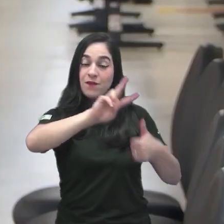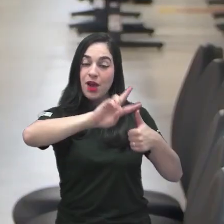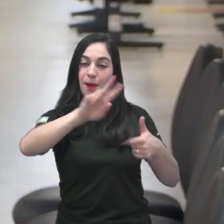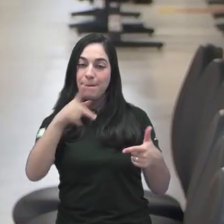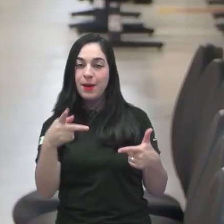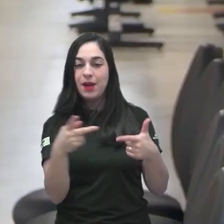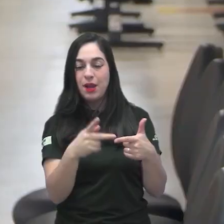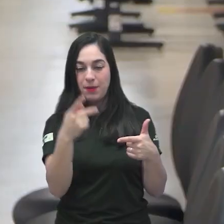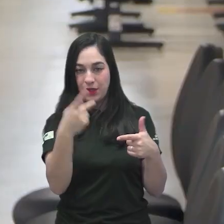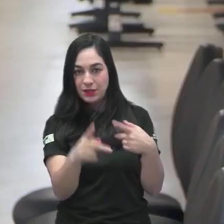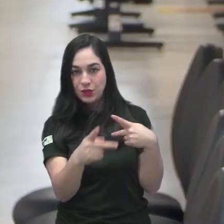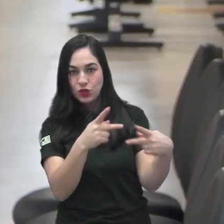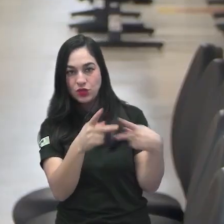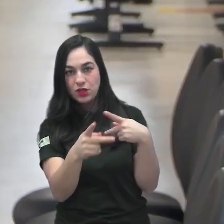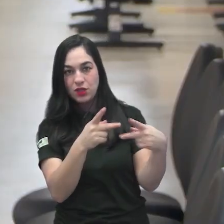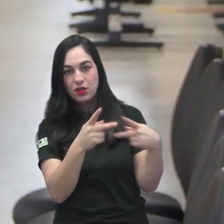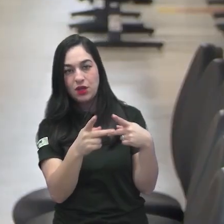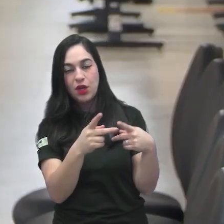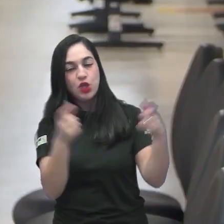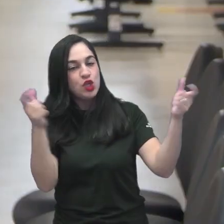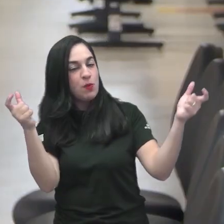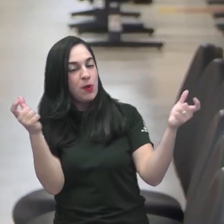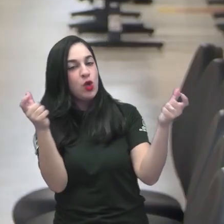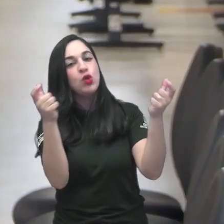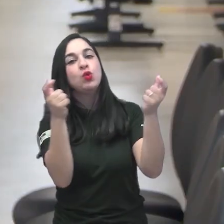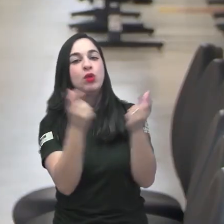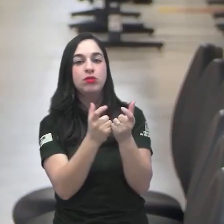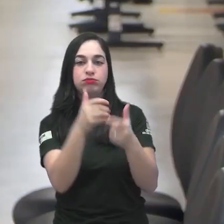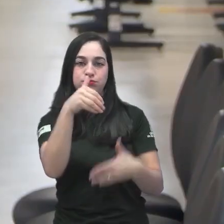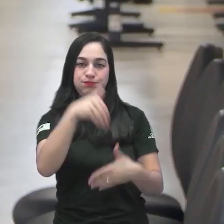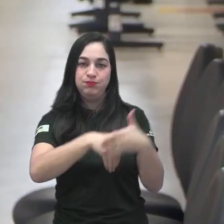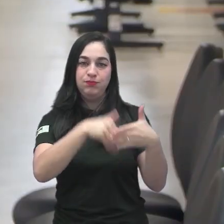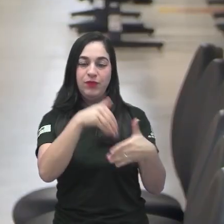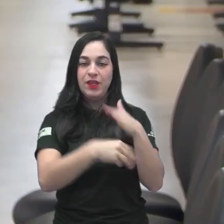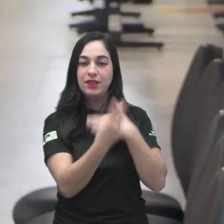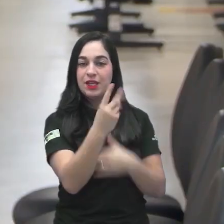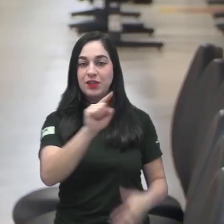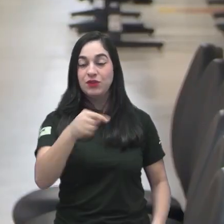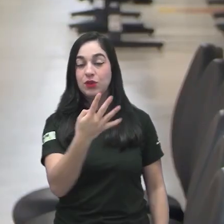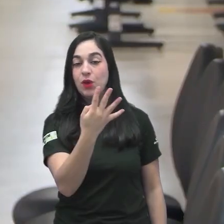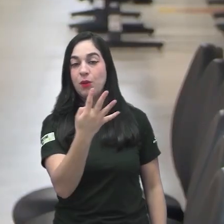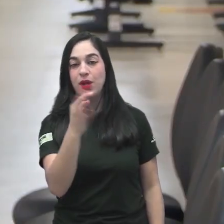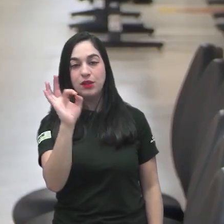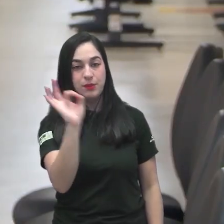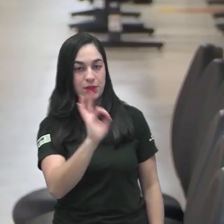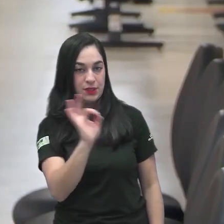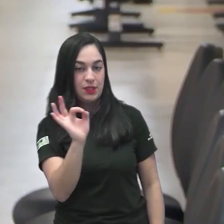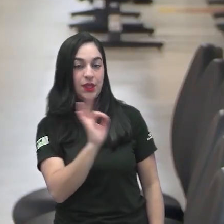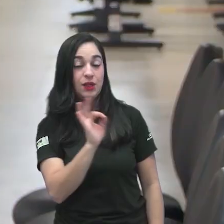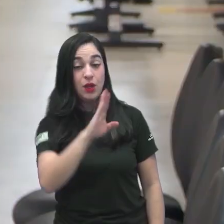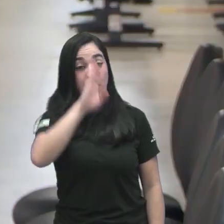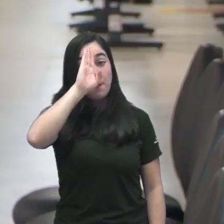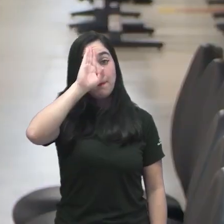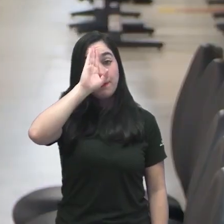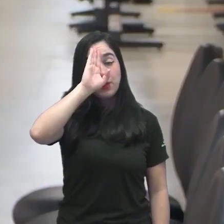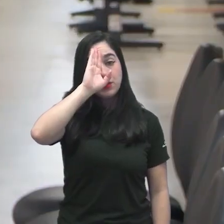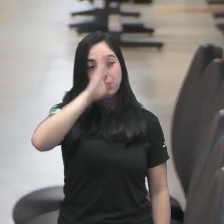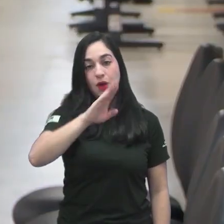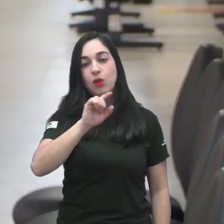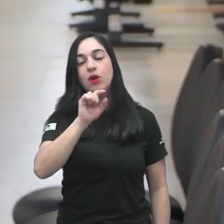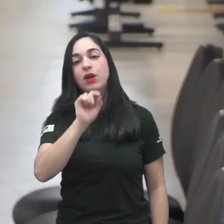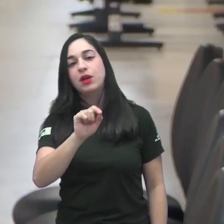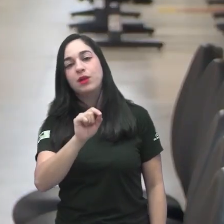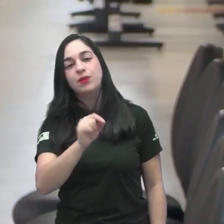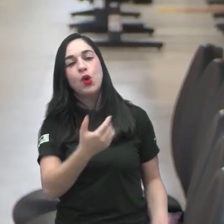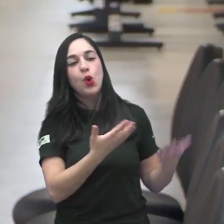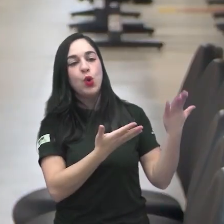Vale do Paraíba, São José dos Campos é uma das cidades com maior diminuição no eleitorado. A redução é de 3,4%. E entre os